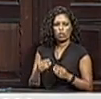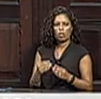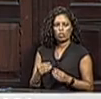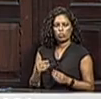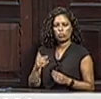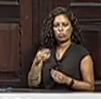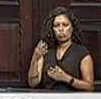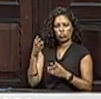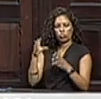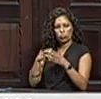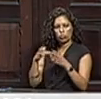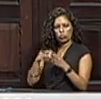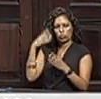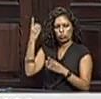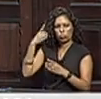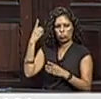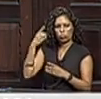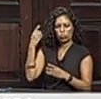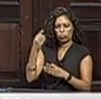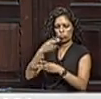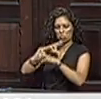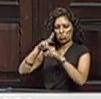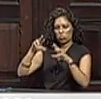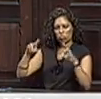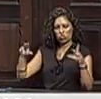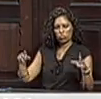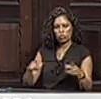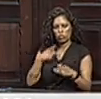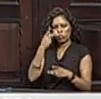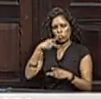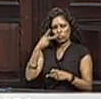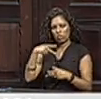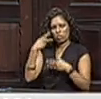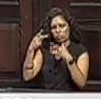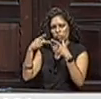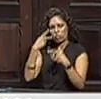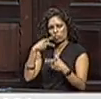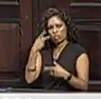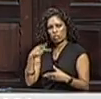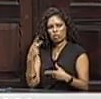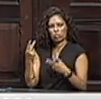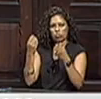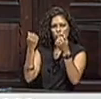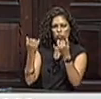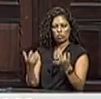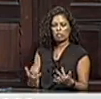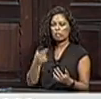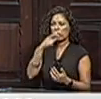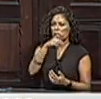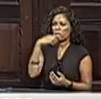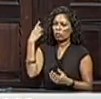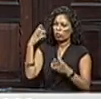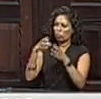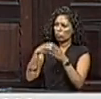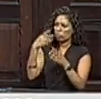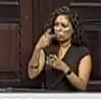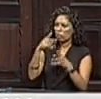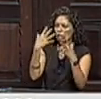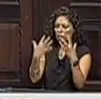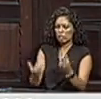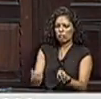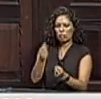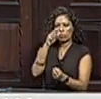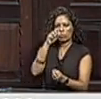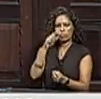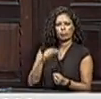várias bancadas, inclusive pela bancada do Partido dos Trabalhadores. Dessa forma, nós encaminhamos o voto sim. Deputado